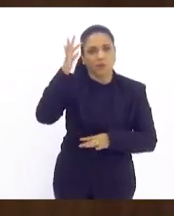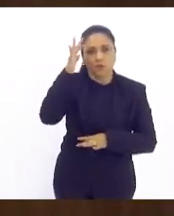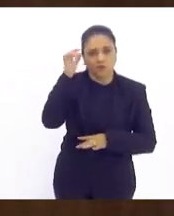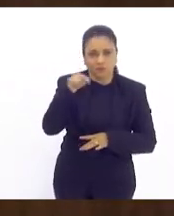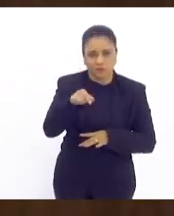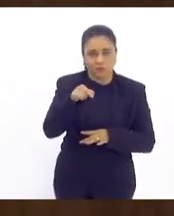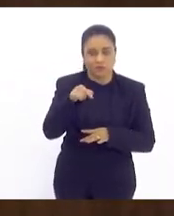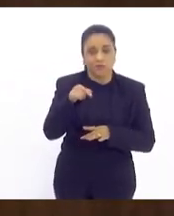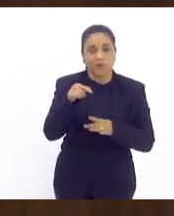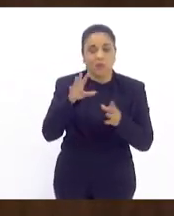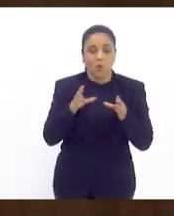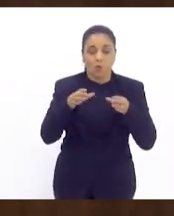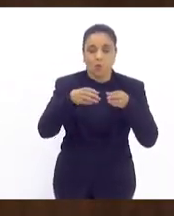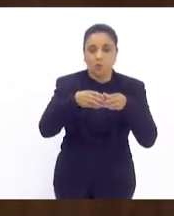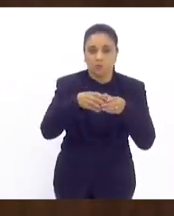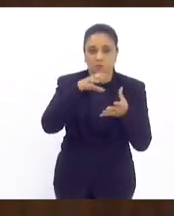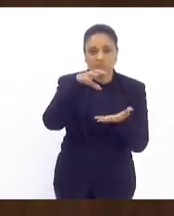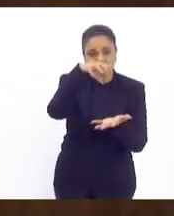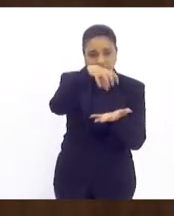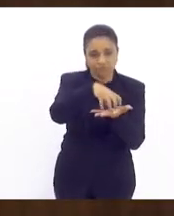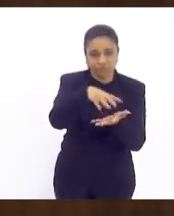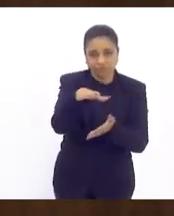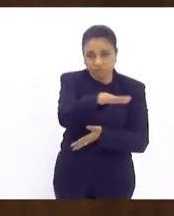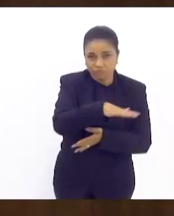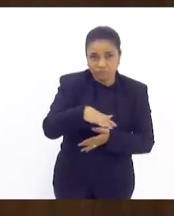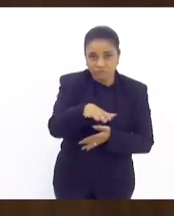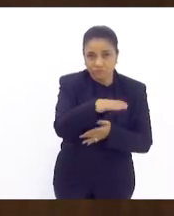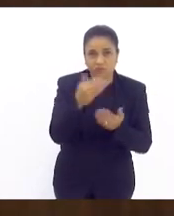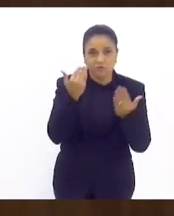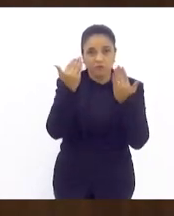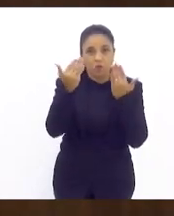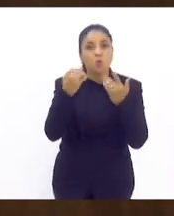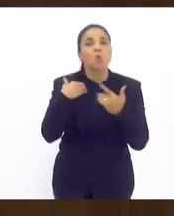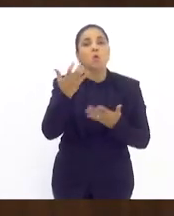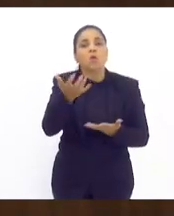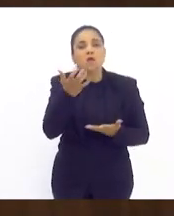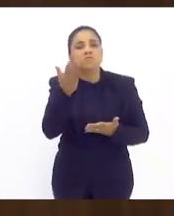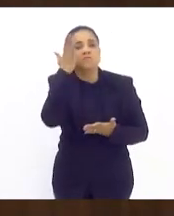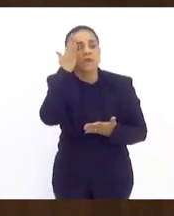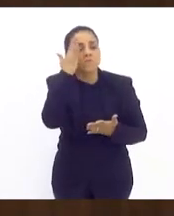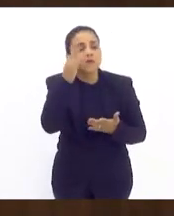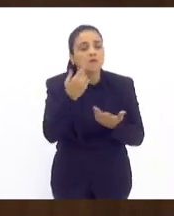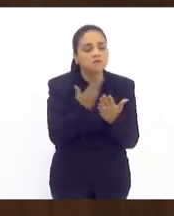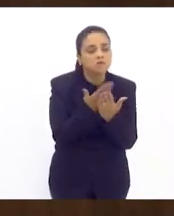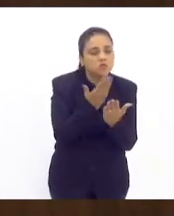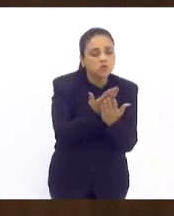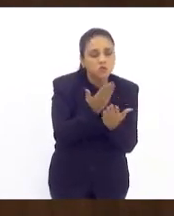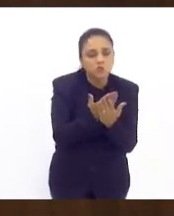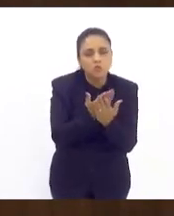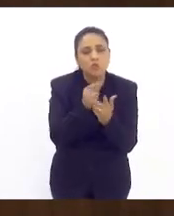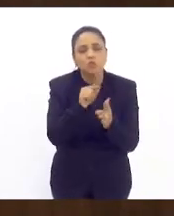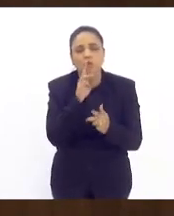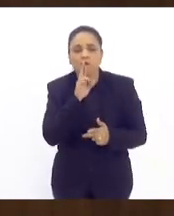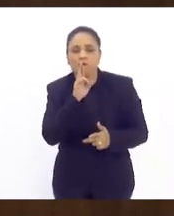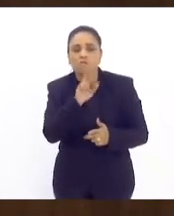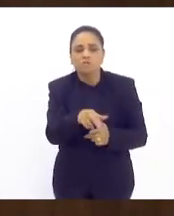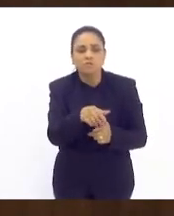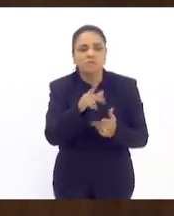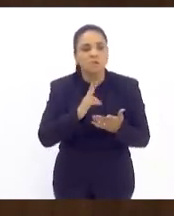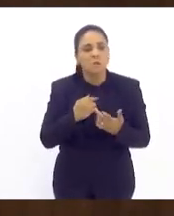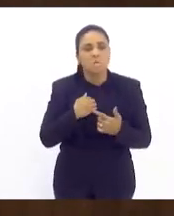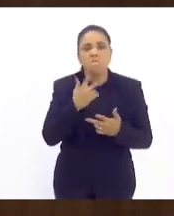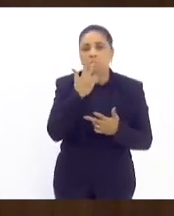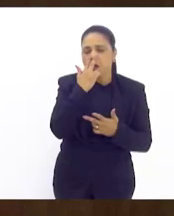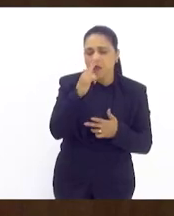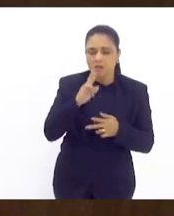de Regional de Psicologia eu quero saber sobre esse estudos e essa alegação que vocês estão fazendo parem de fazer palanque